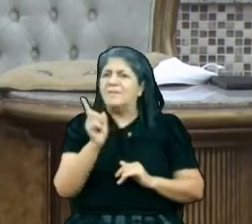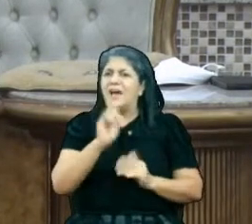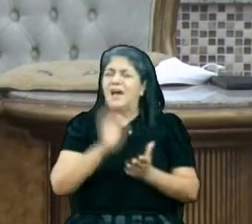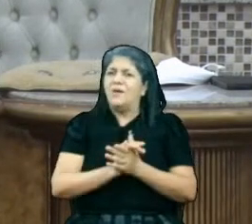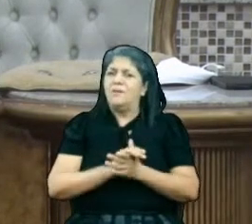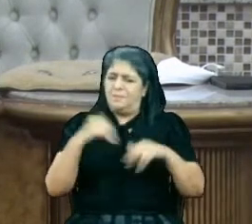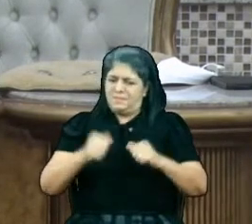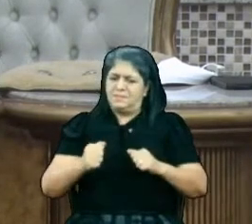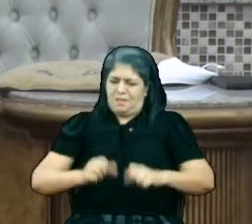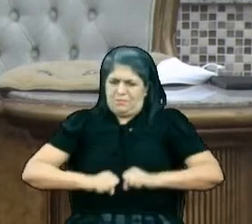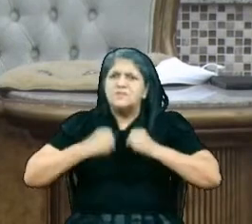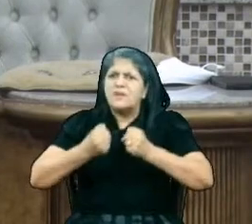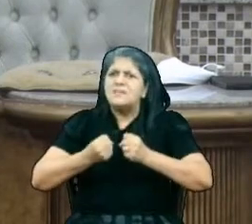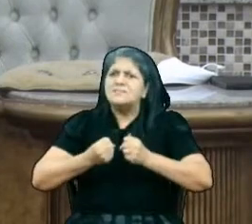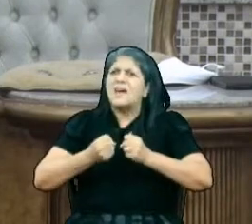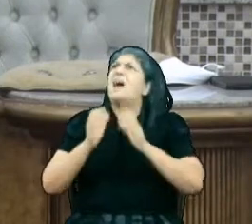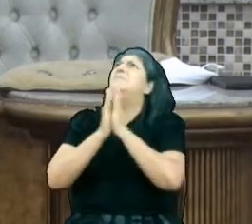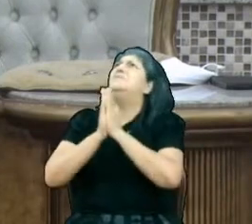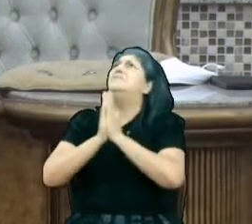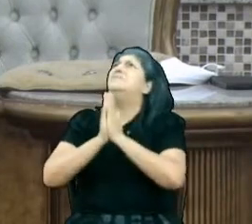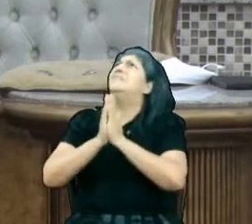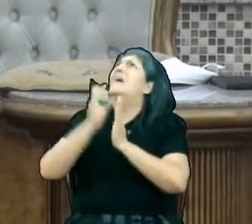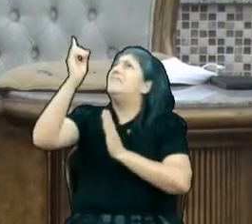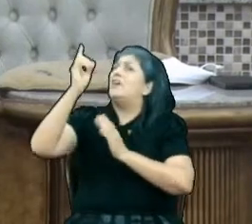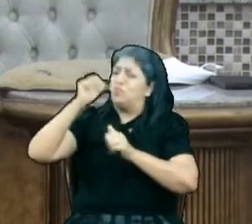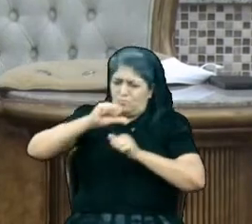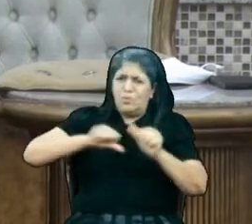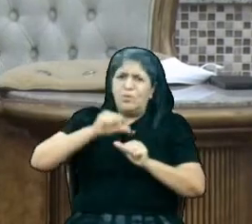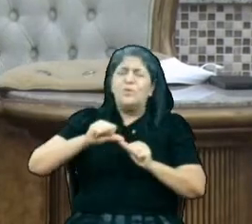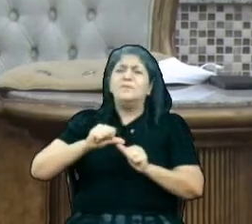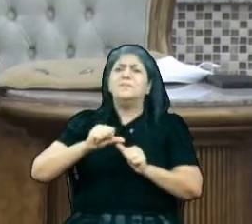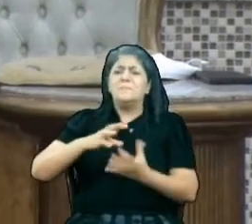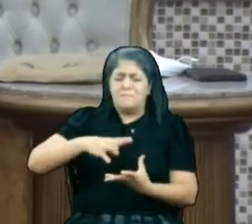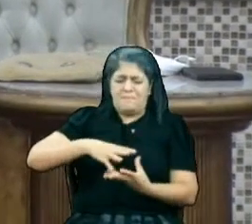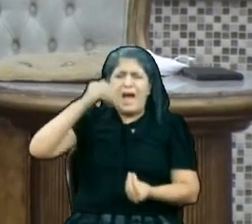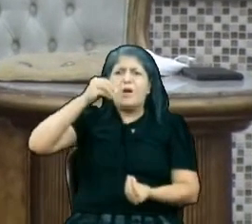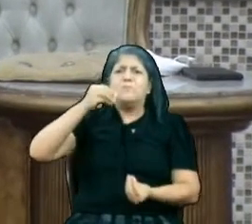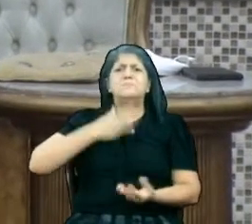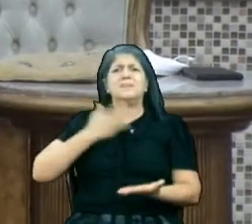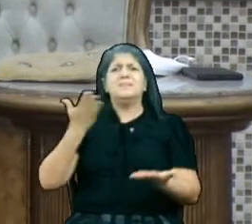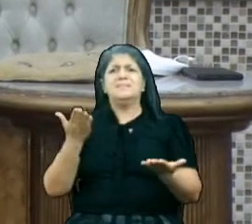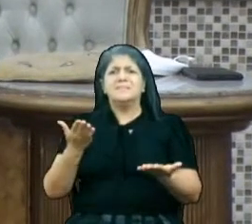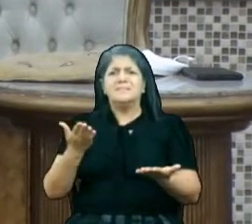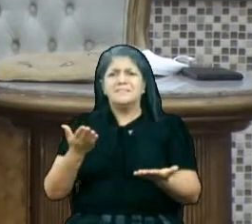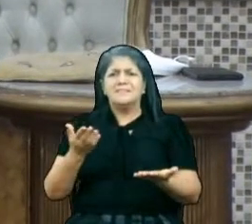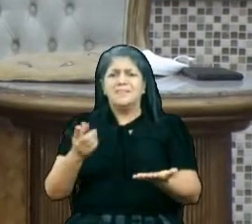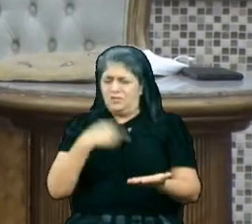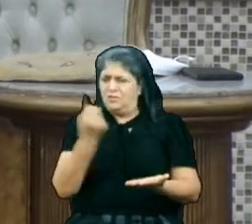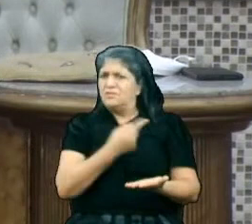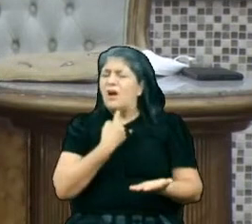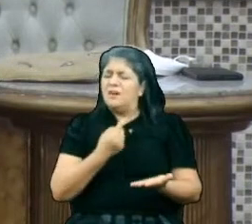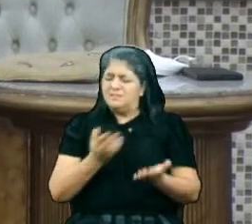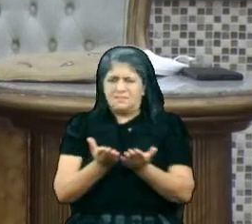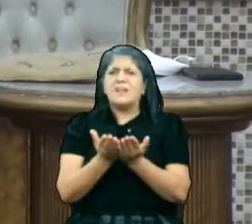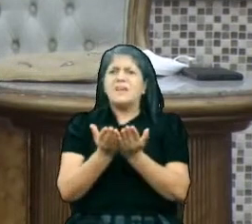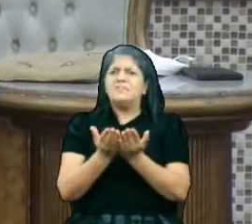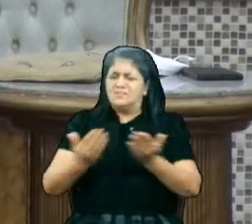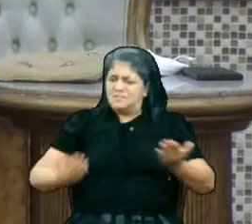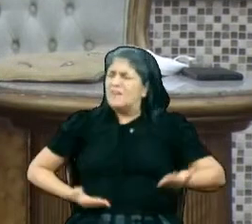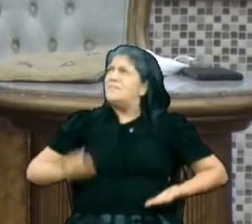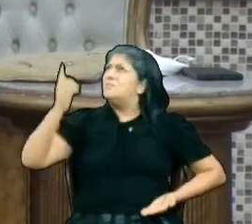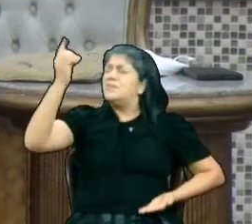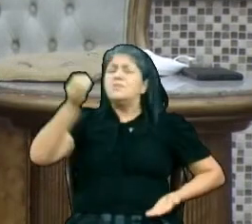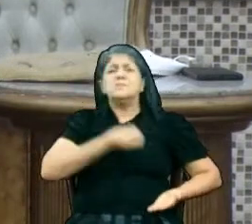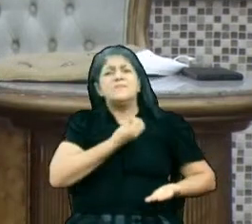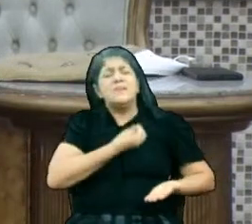o meu Deus o que é isto Eu e você somos crentes que nós servimos a Deus é um